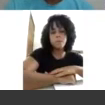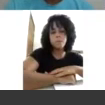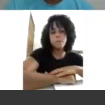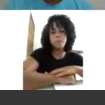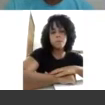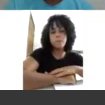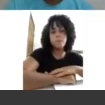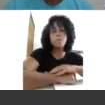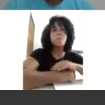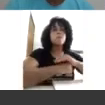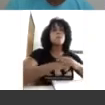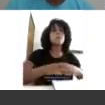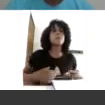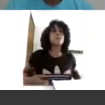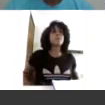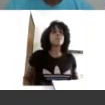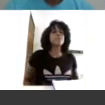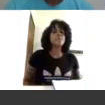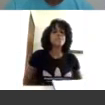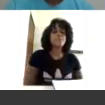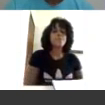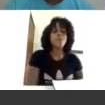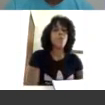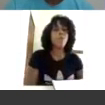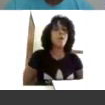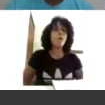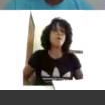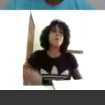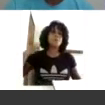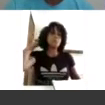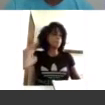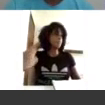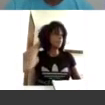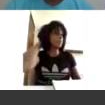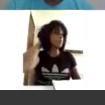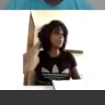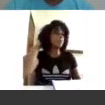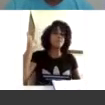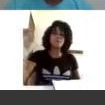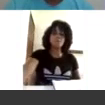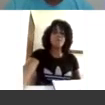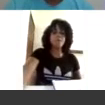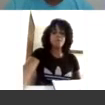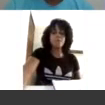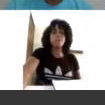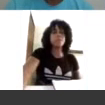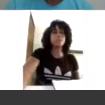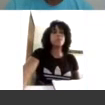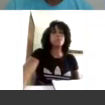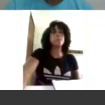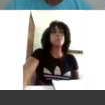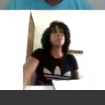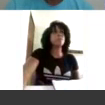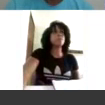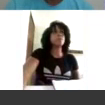Os dispositivos formativos no contexto escolar, tivemos também o plano de aula, que a gente precisou estar